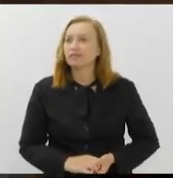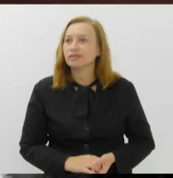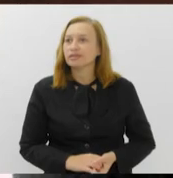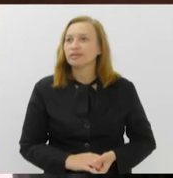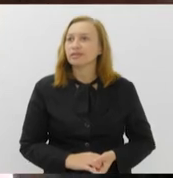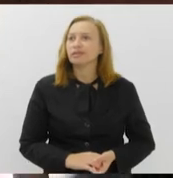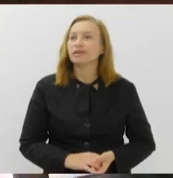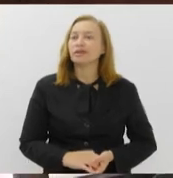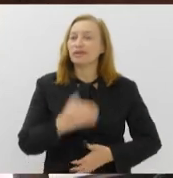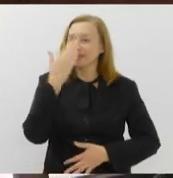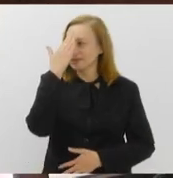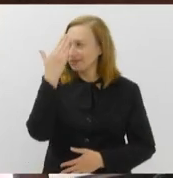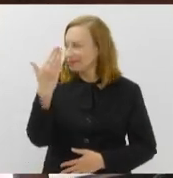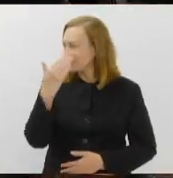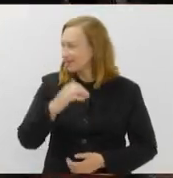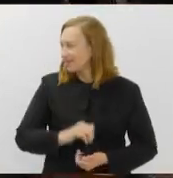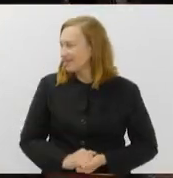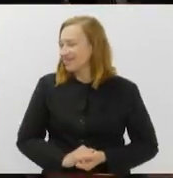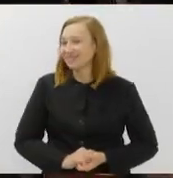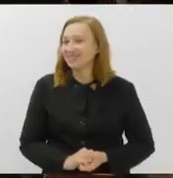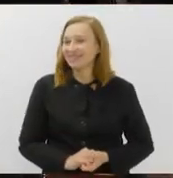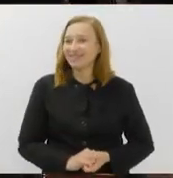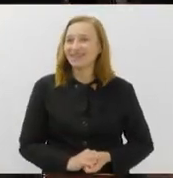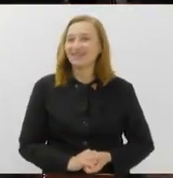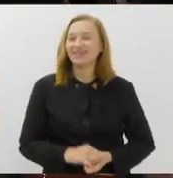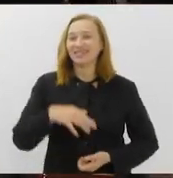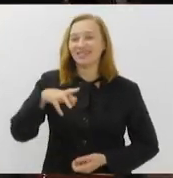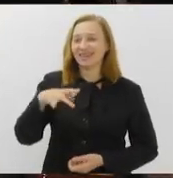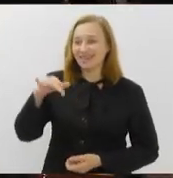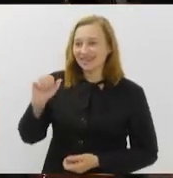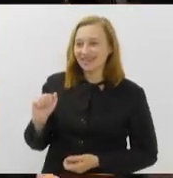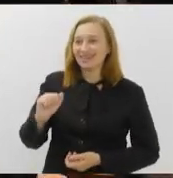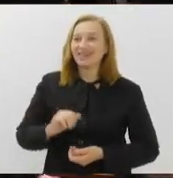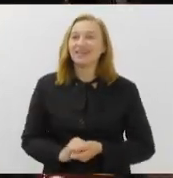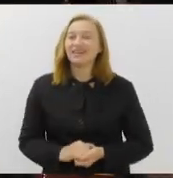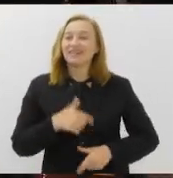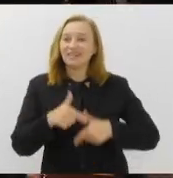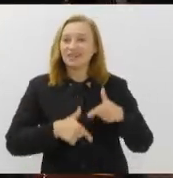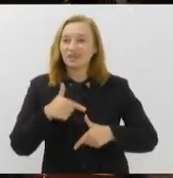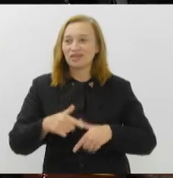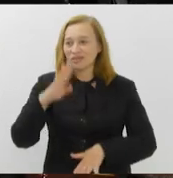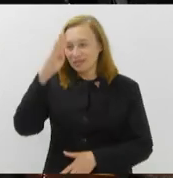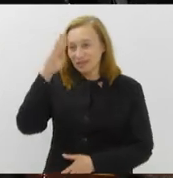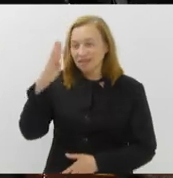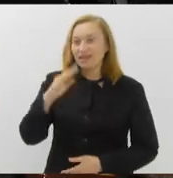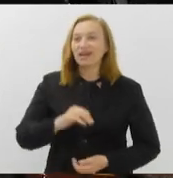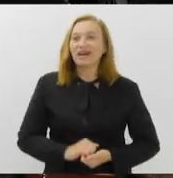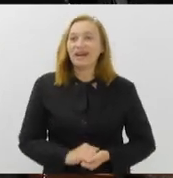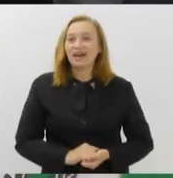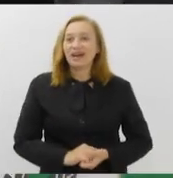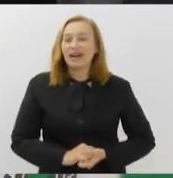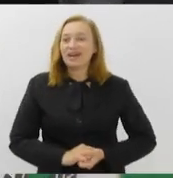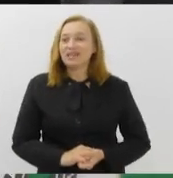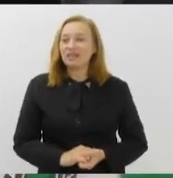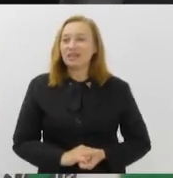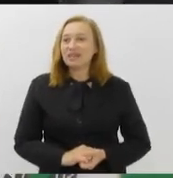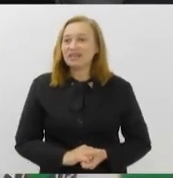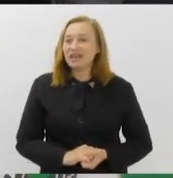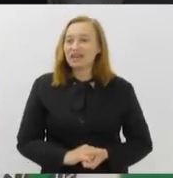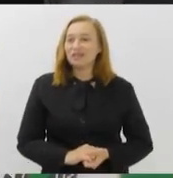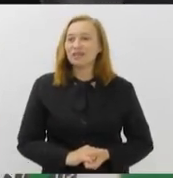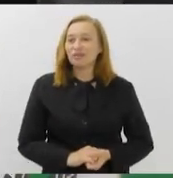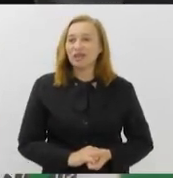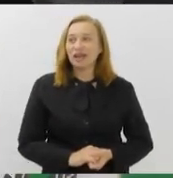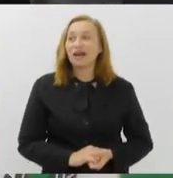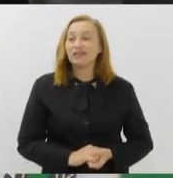Muito obrigada, Reni, Maria da Penha. O trabalho de vocês é fundamental. E quando a gente vê que a titulação